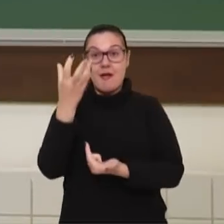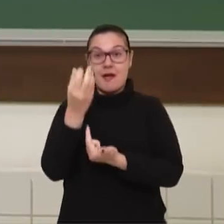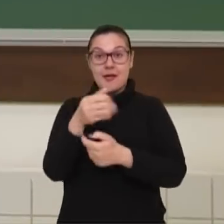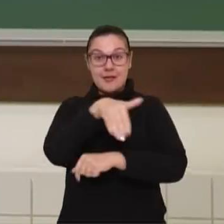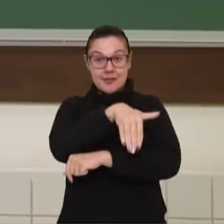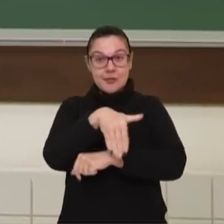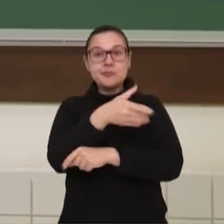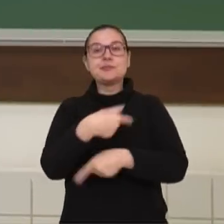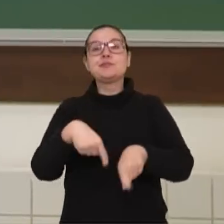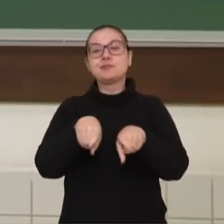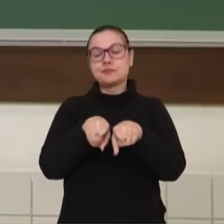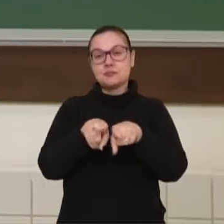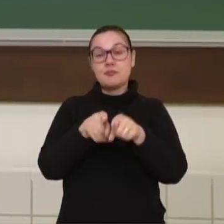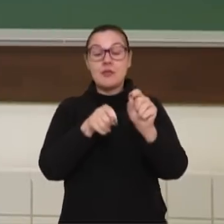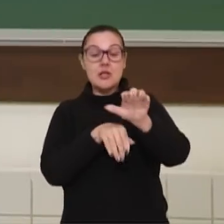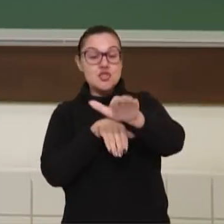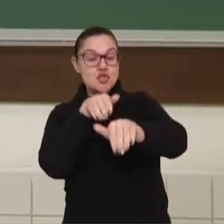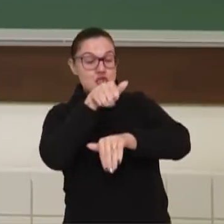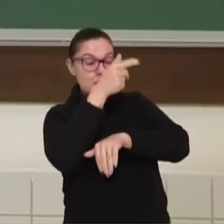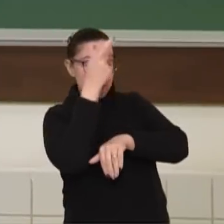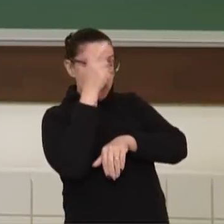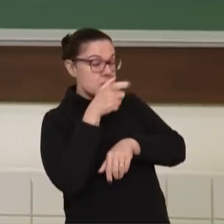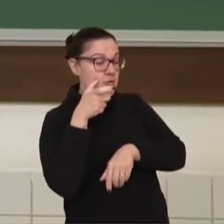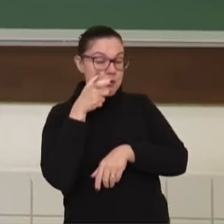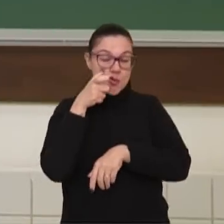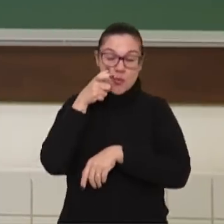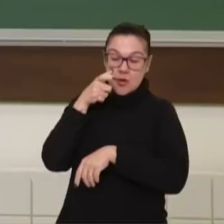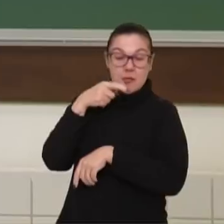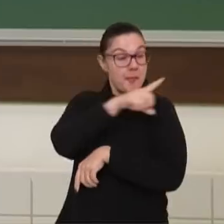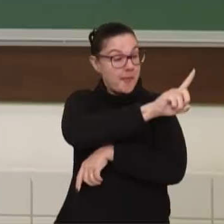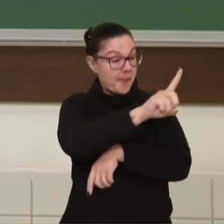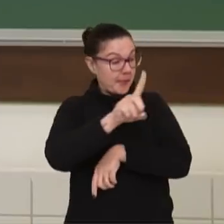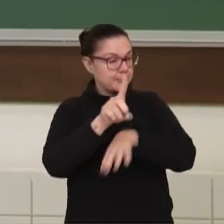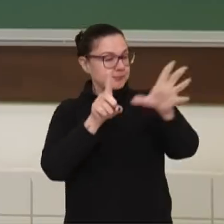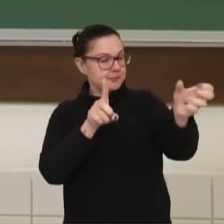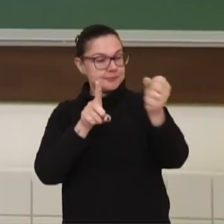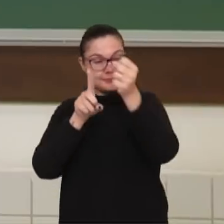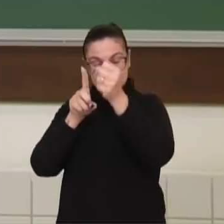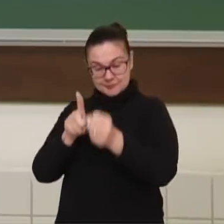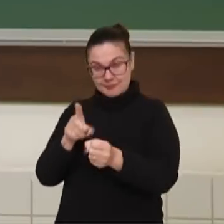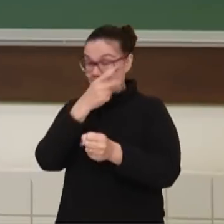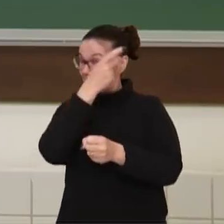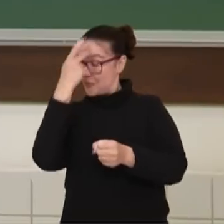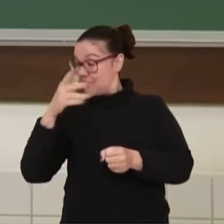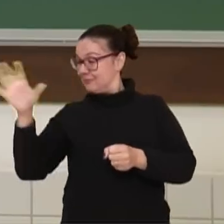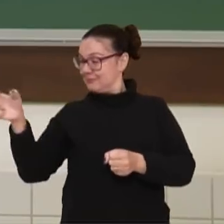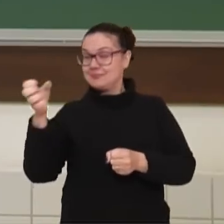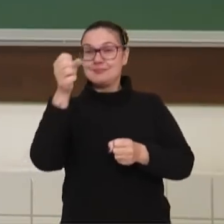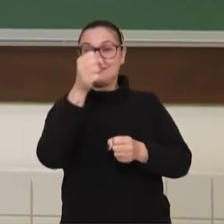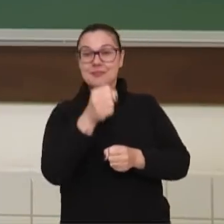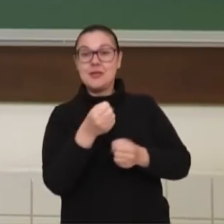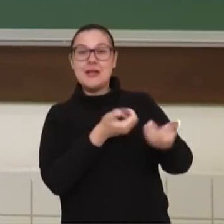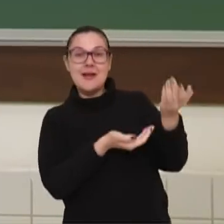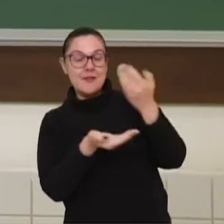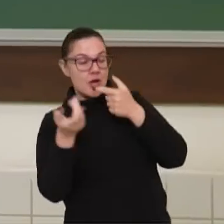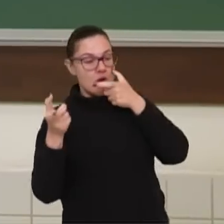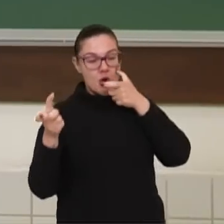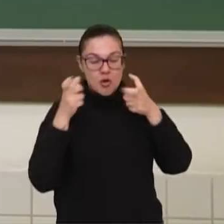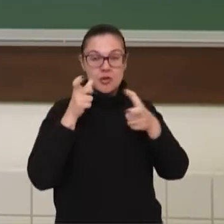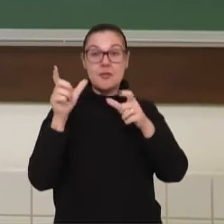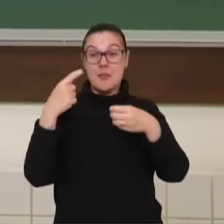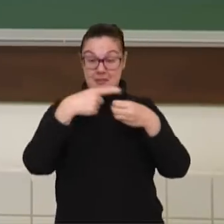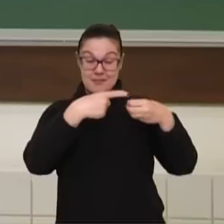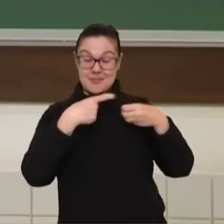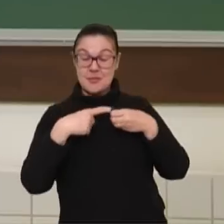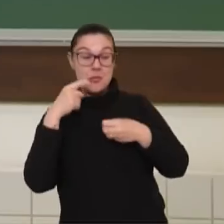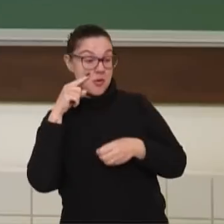rua, eles têm esse interesse em pegar as pessoas que estão passando por ali, os pedestres, as pessoas que estão circulando pela cidade